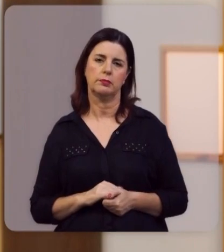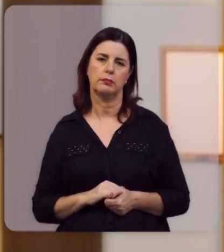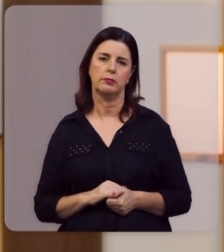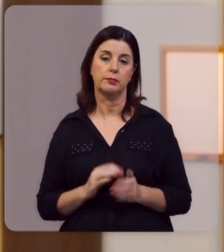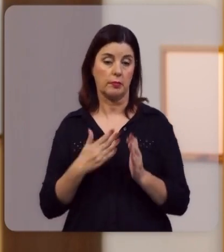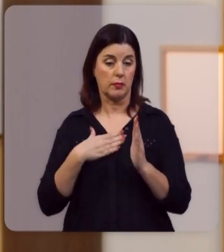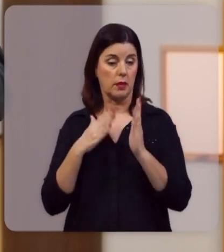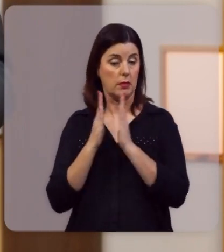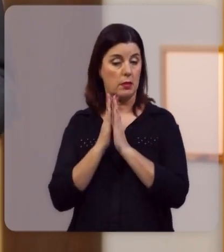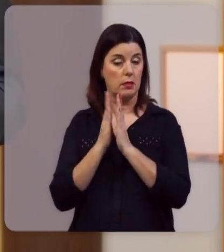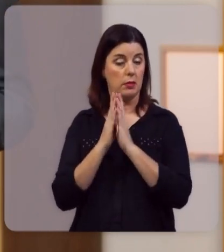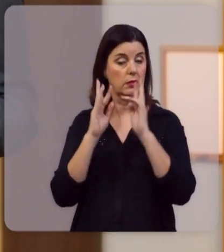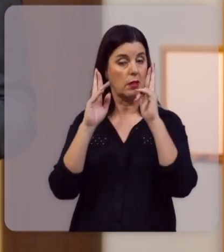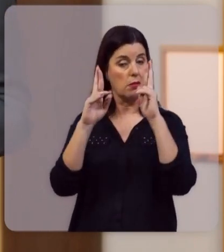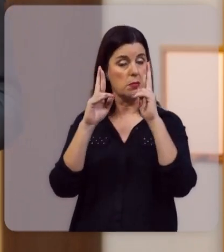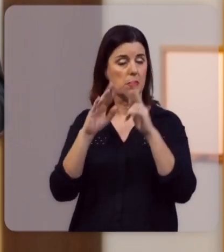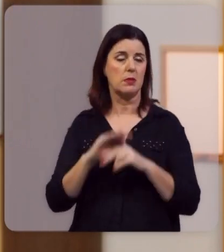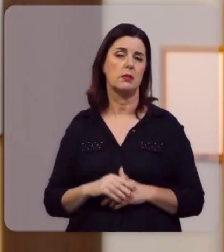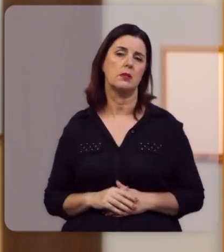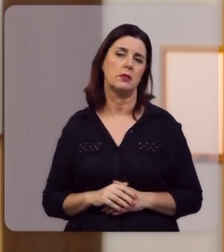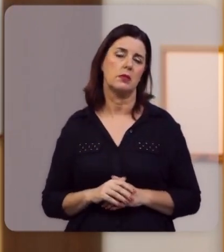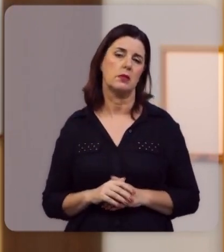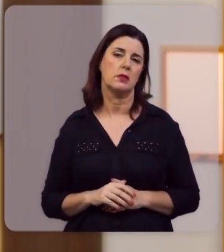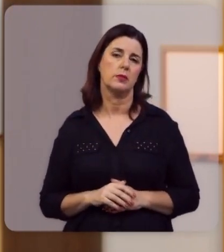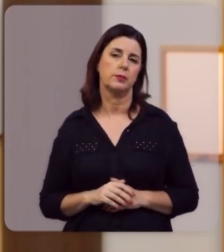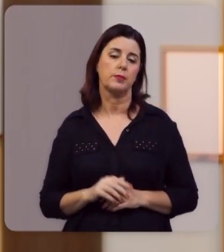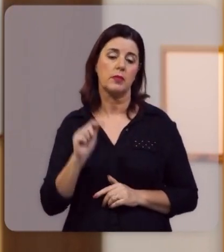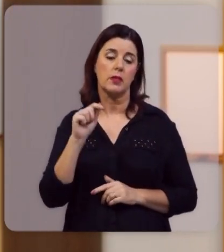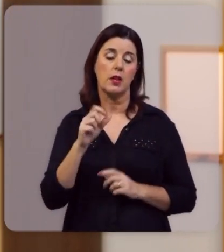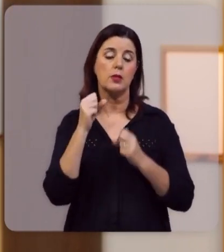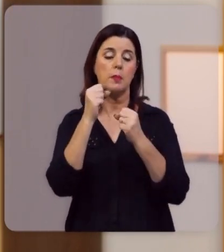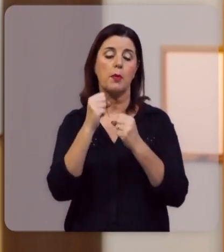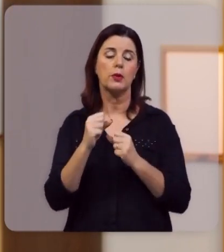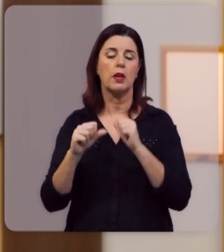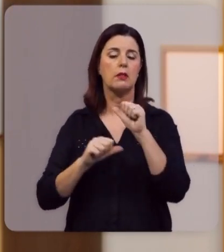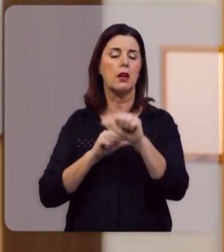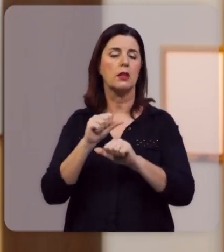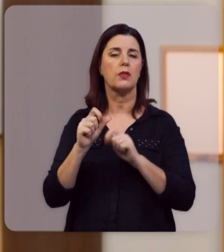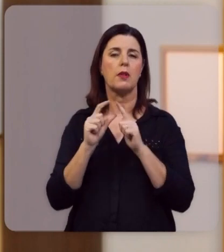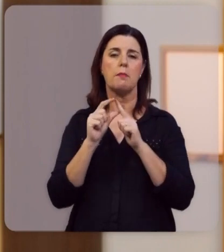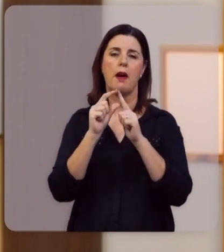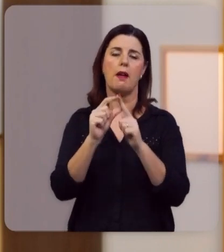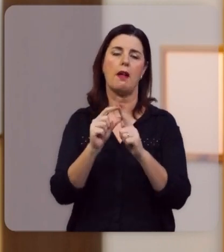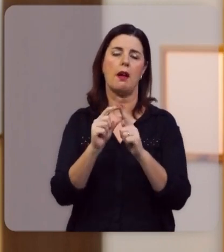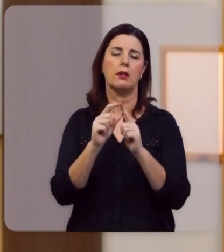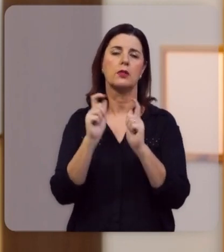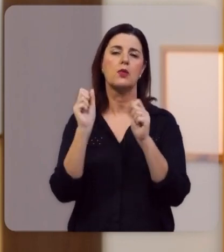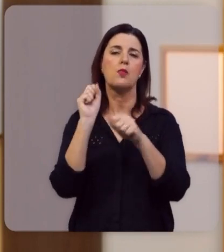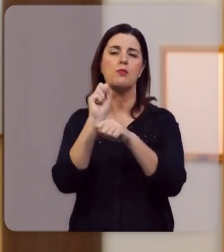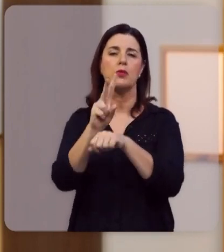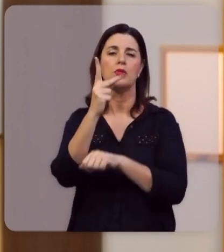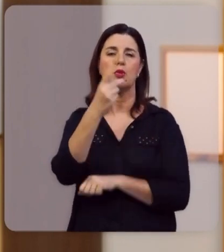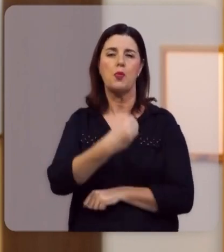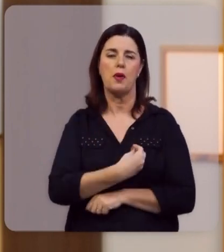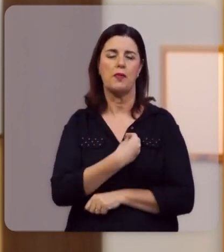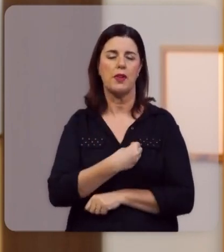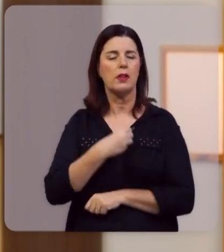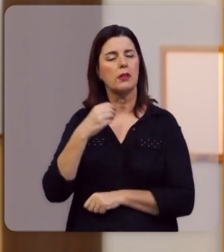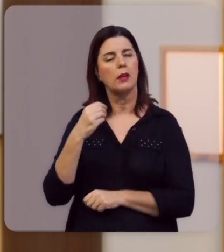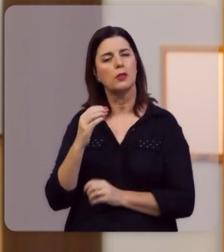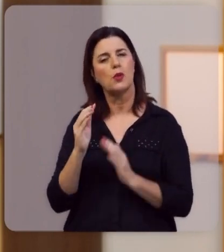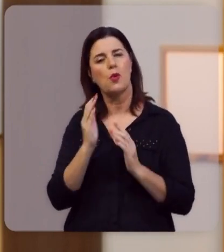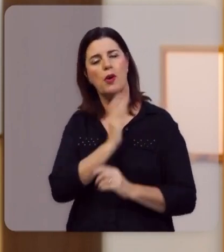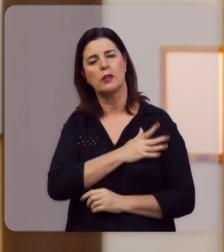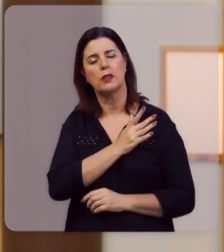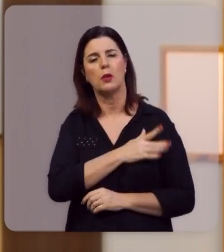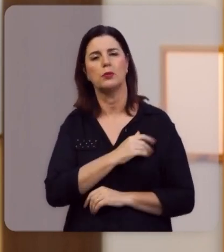A minha oração e a minha esperança é que este poder transformador da palavra alcance a sua vida, o seu